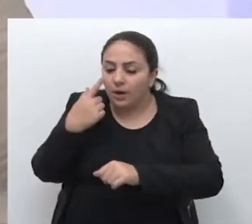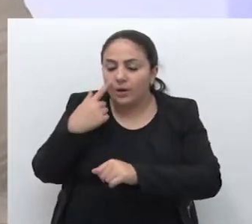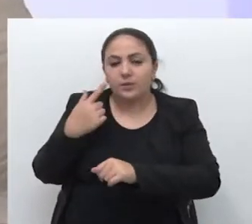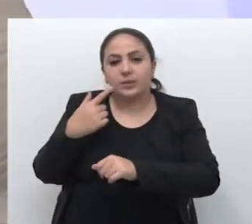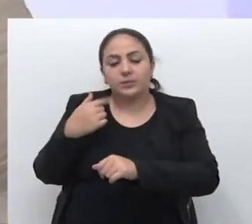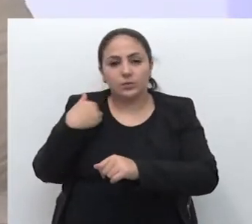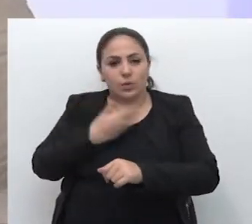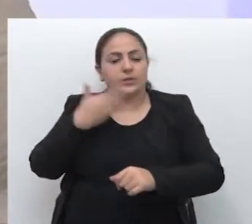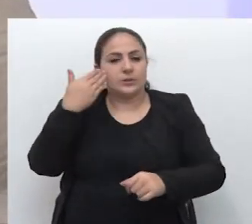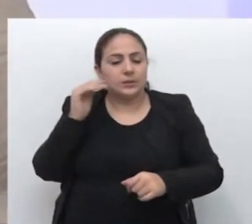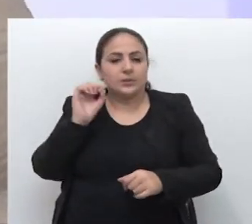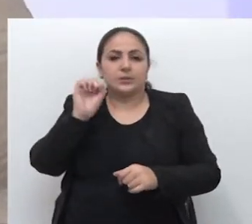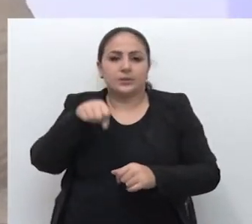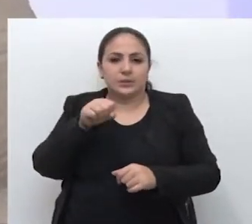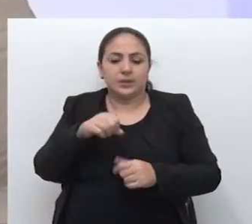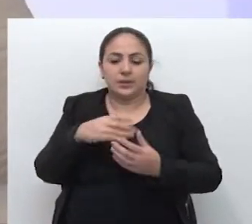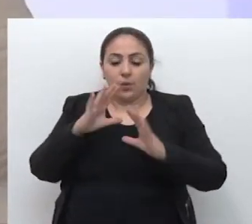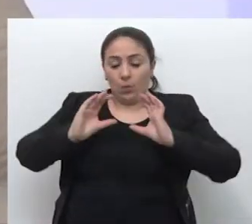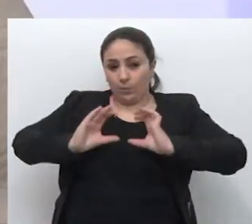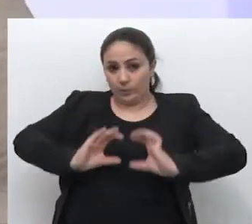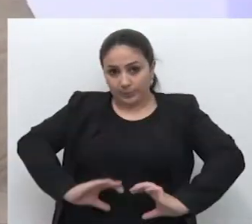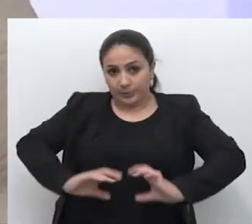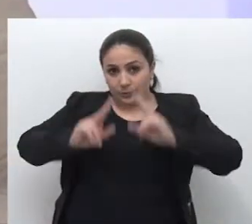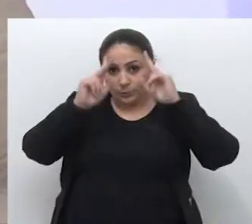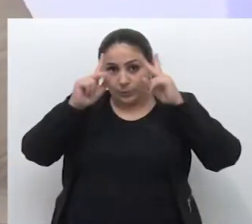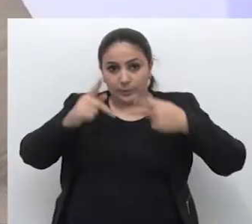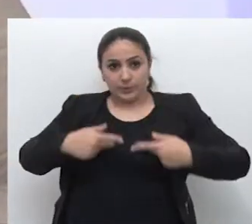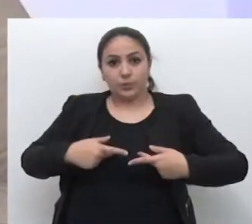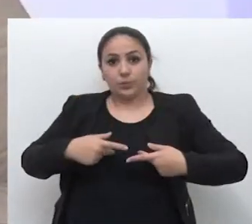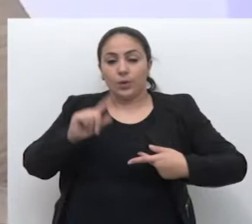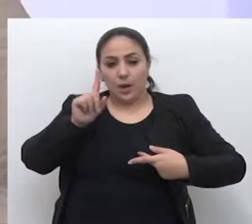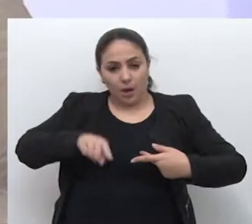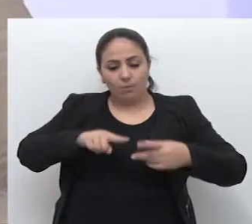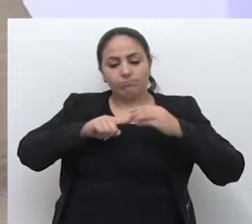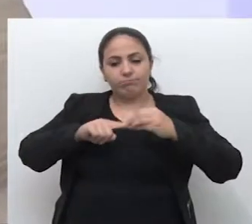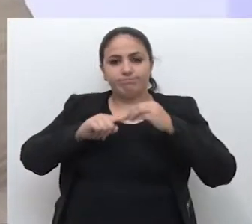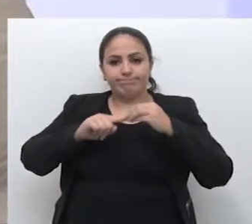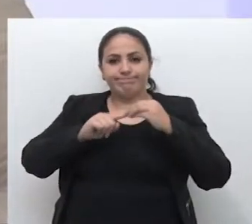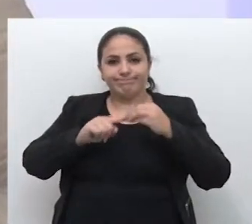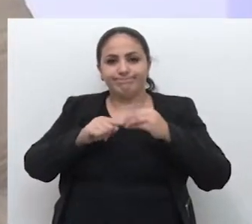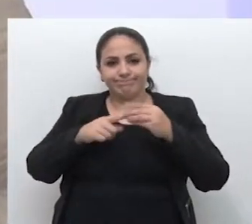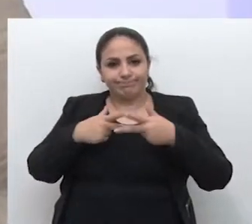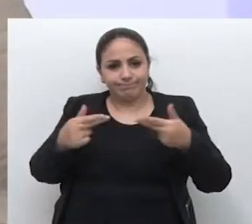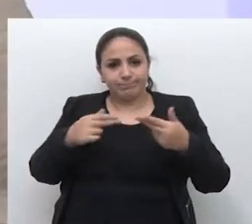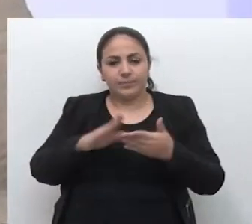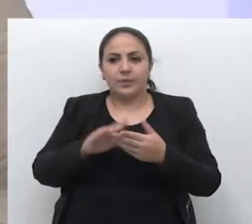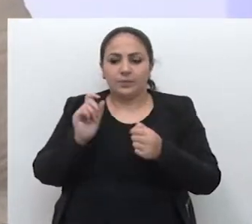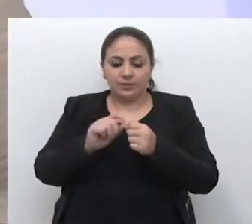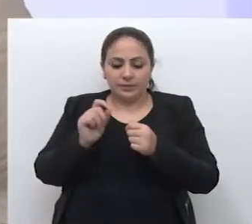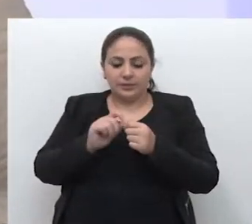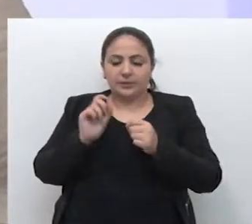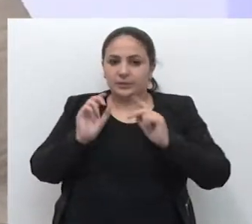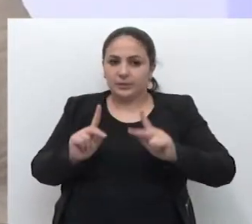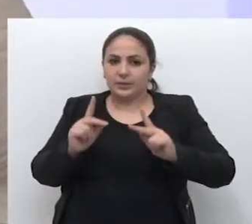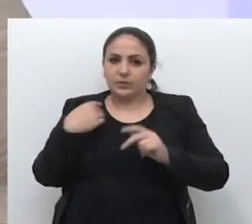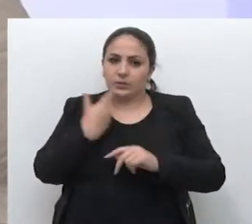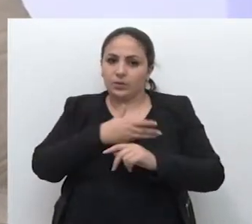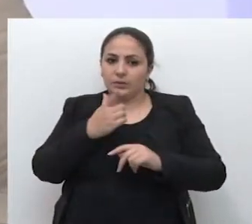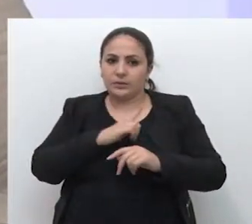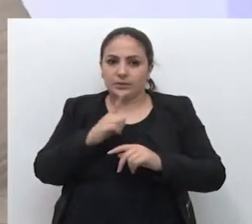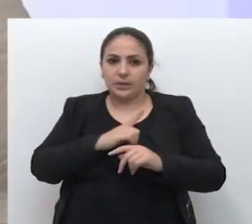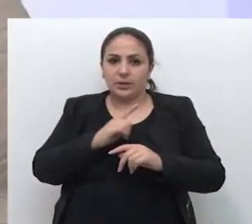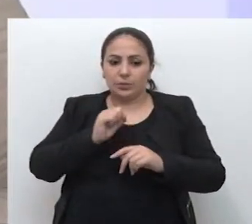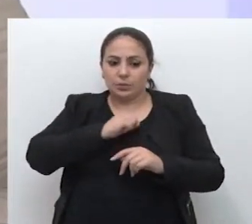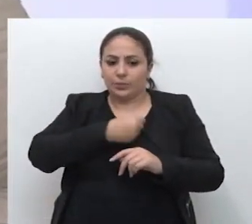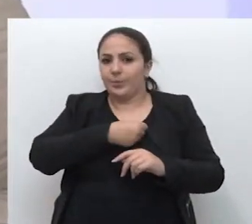faz nesse quesito, nós entendemos, sim, que é o comportamento humano que é o principal fator que está fazendo